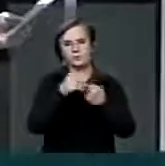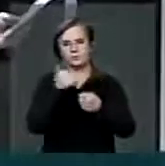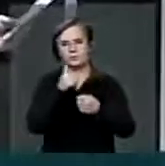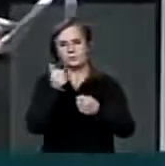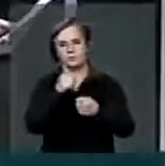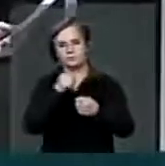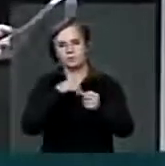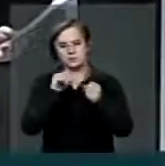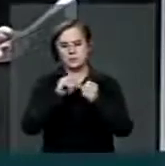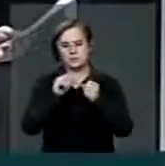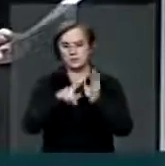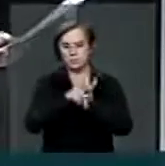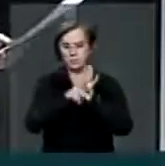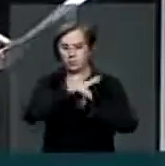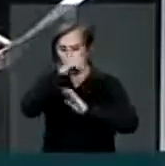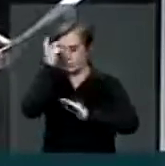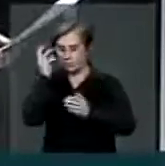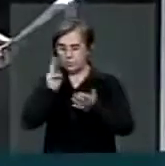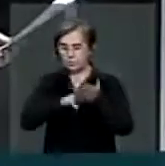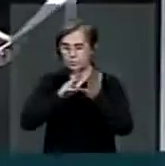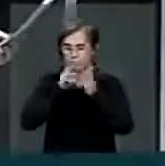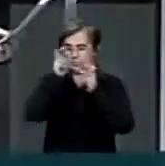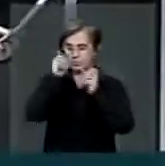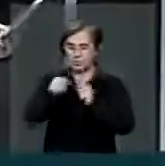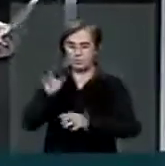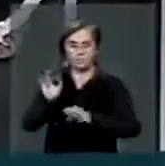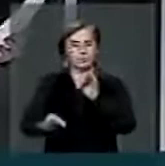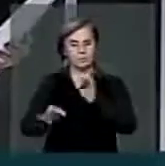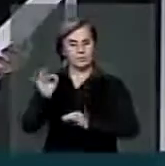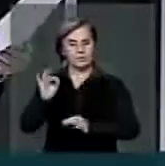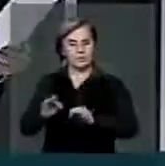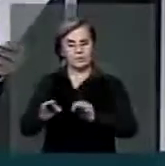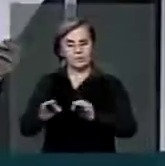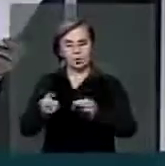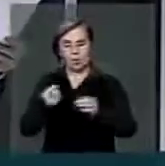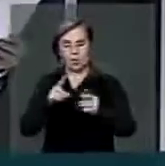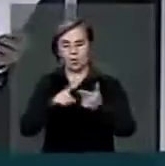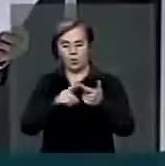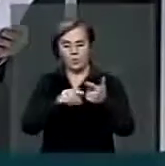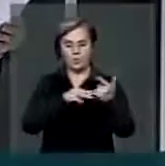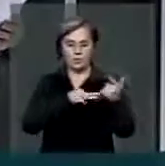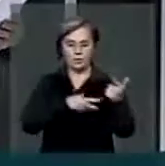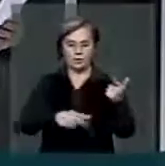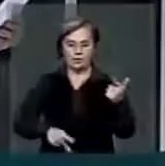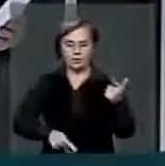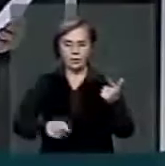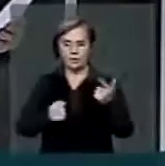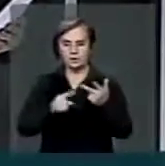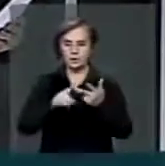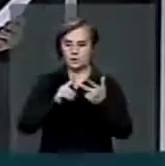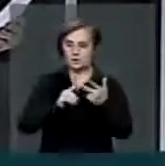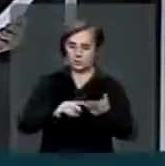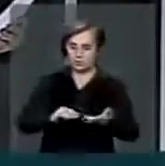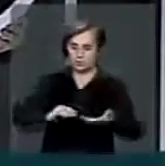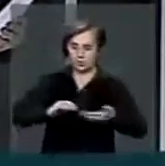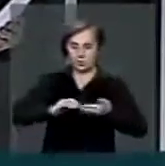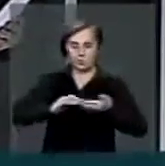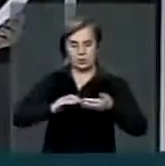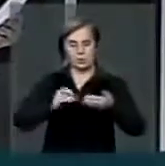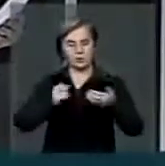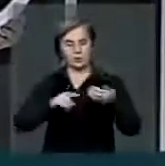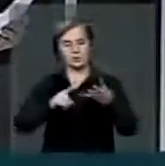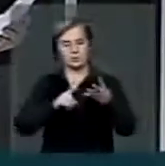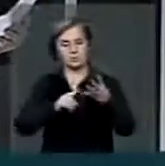por membro do Poder Judiciário, do Ministério Público, do Congresso Nacional,